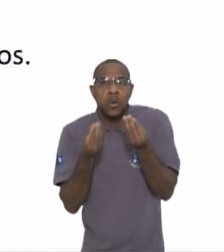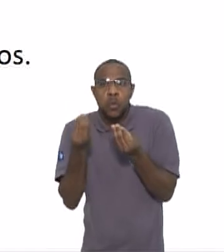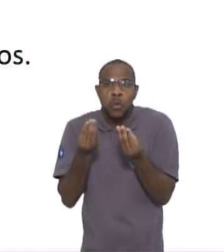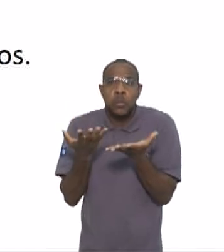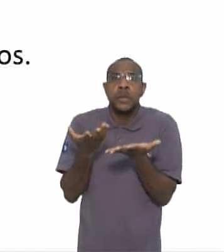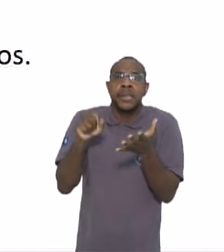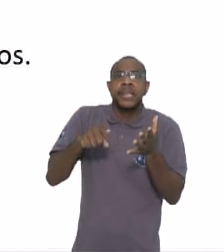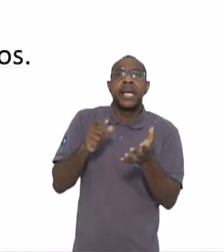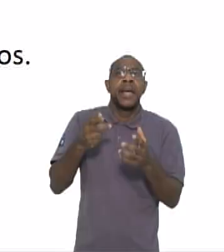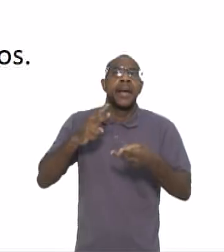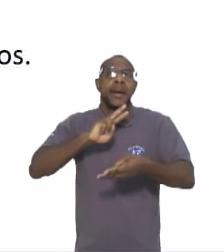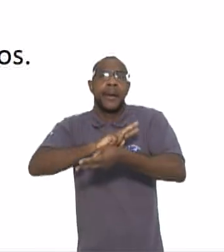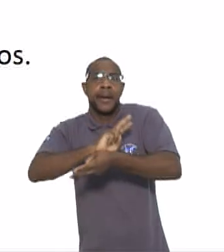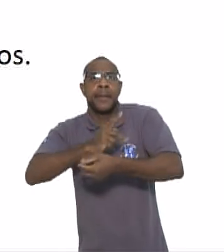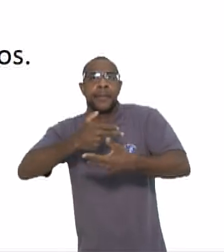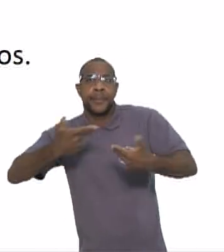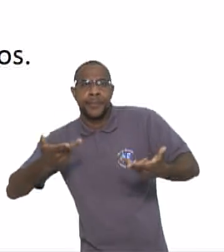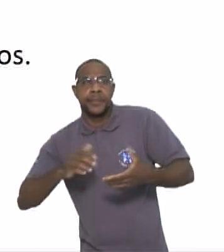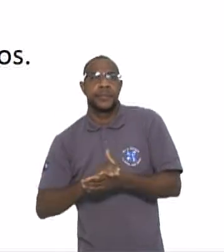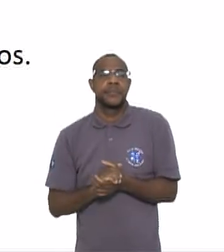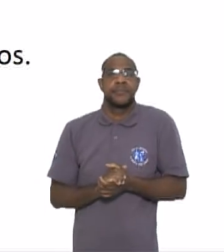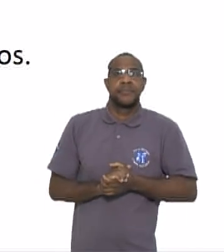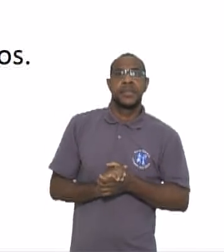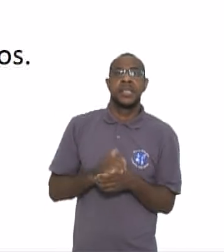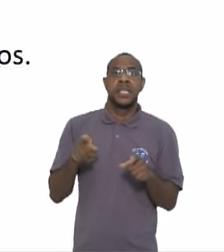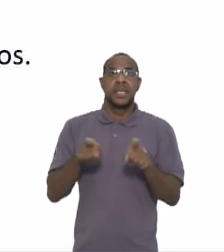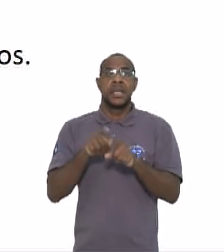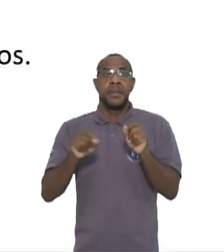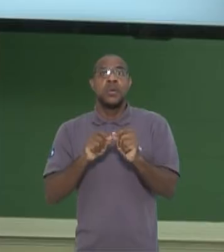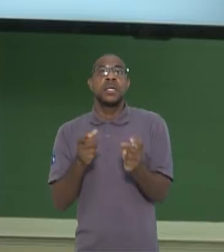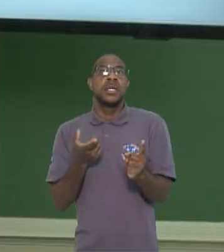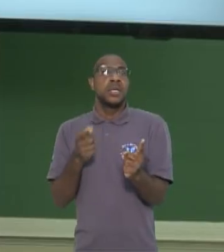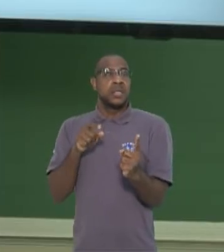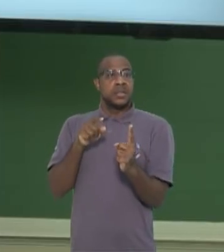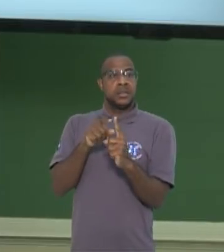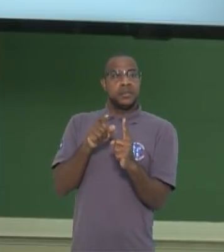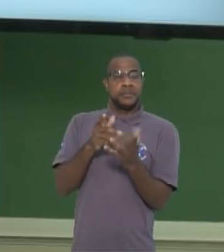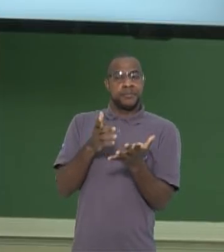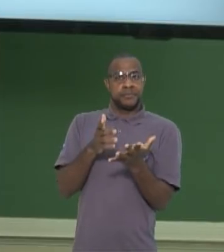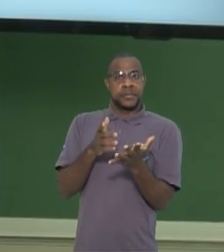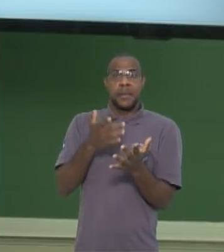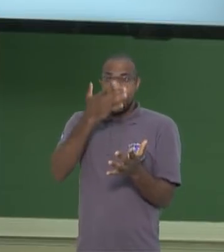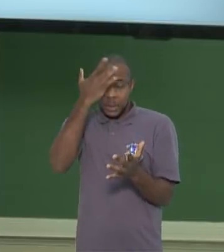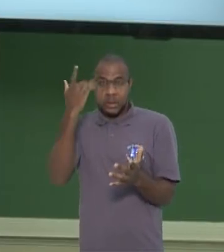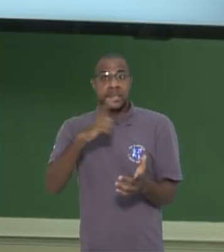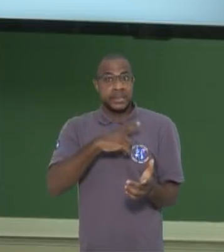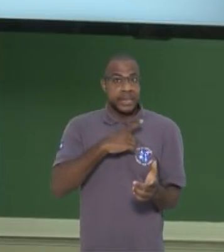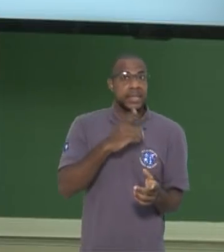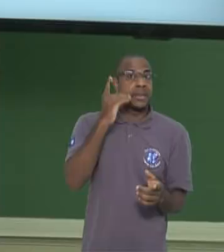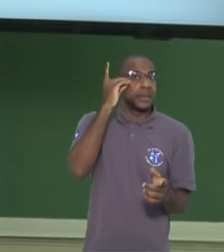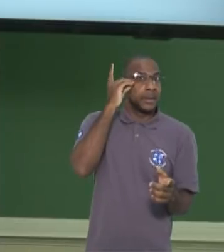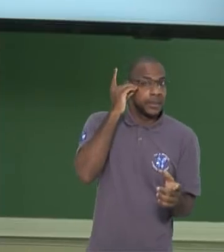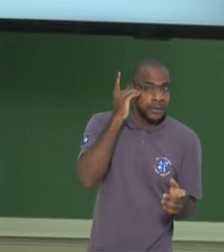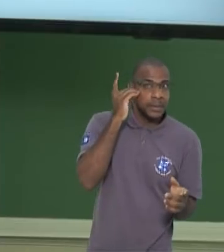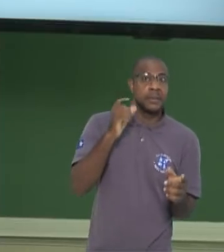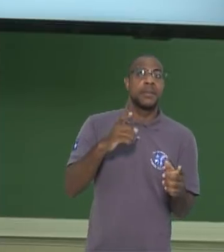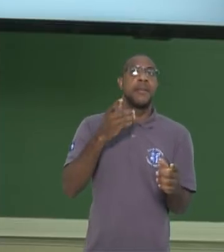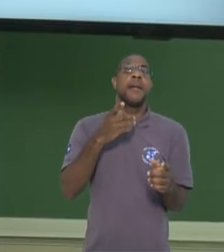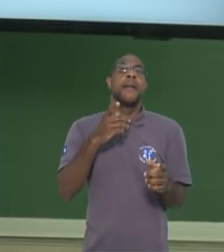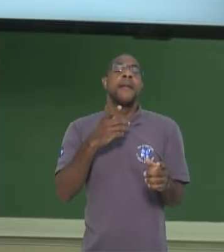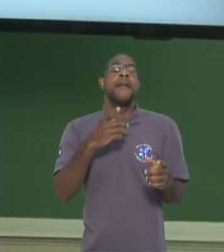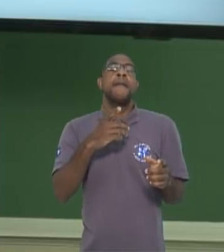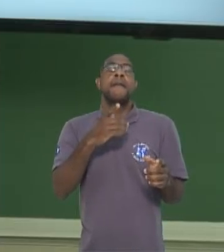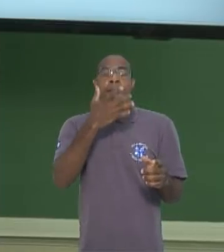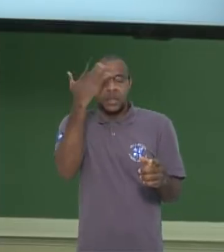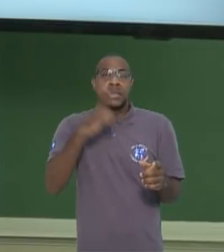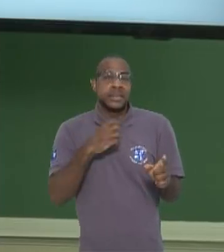e aprender a analisar os cariótipos e os genótipos de pessoas que têm síndrome e de pessoas que não têm síndrome, ok? Então, primeiro, gente,